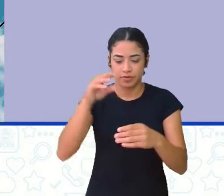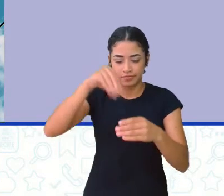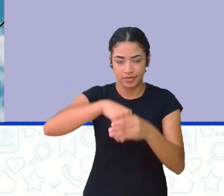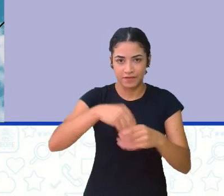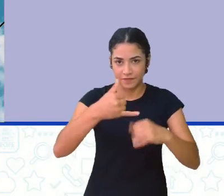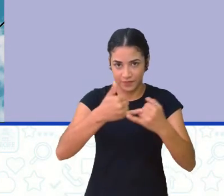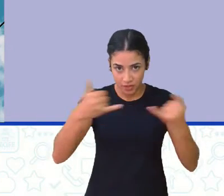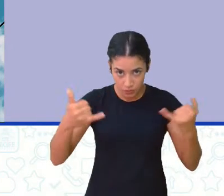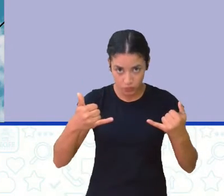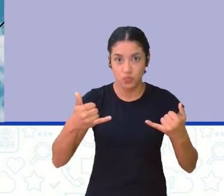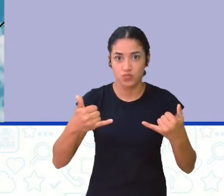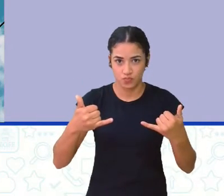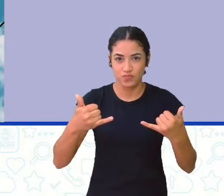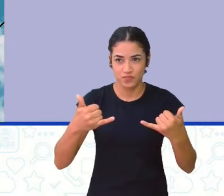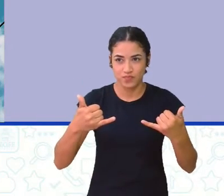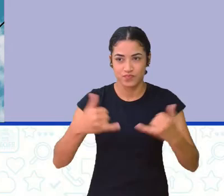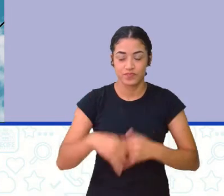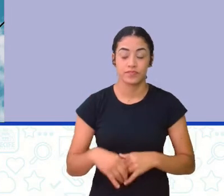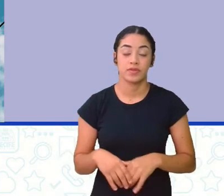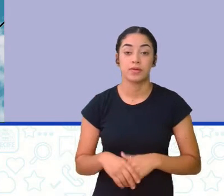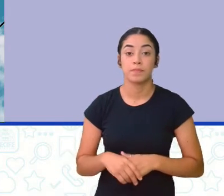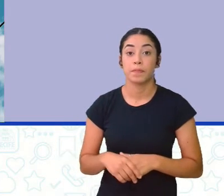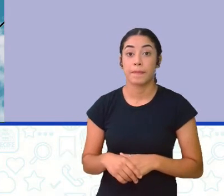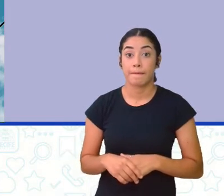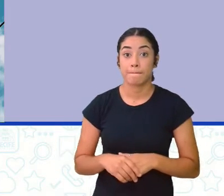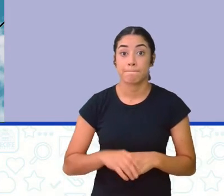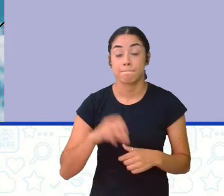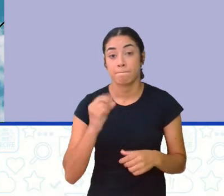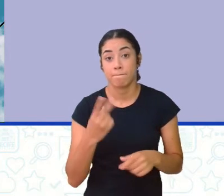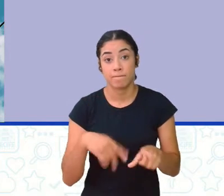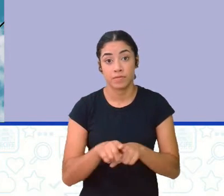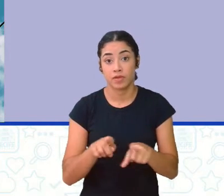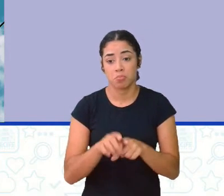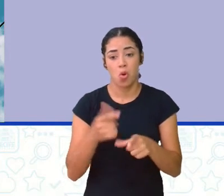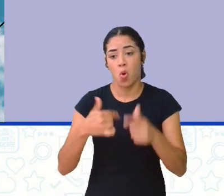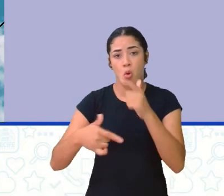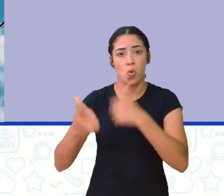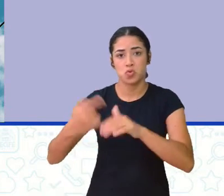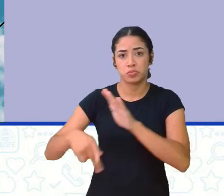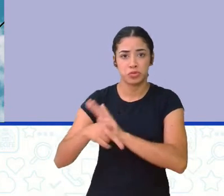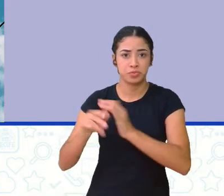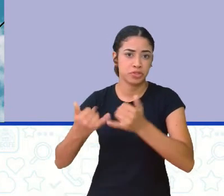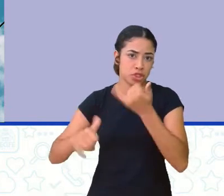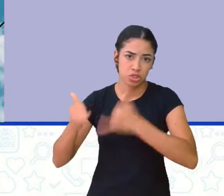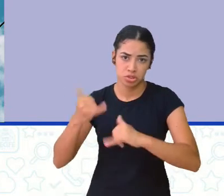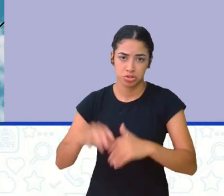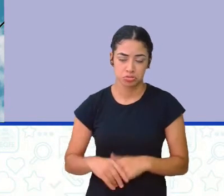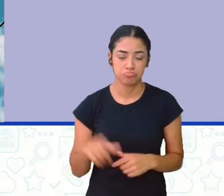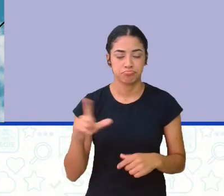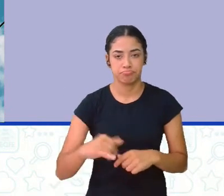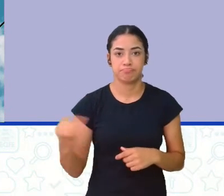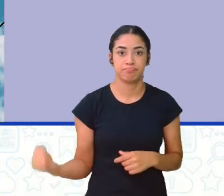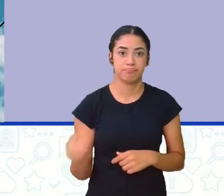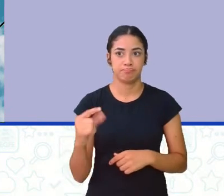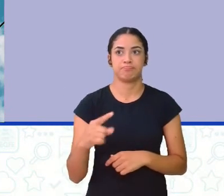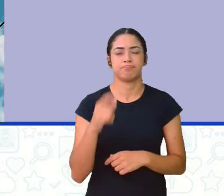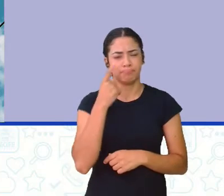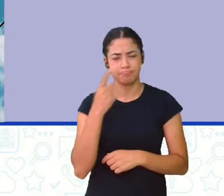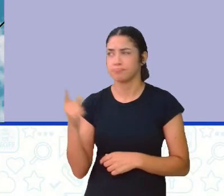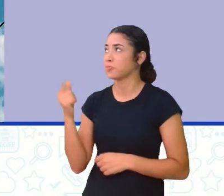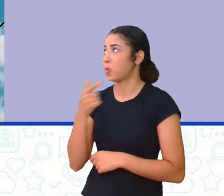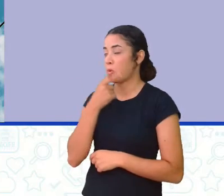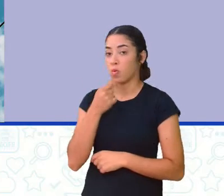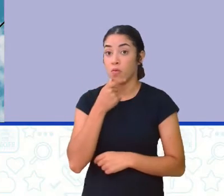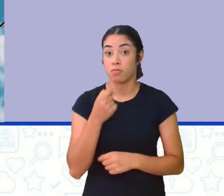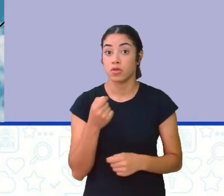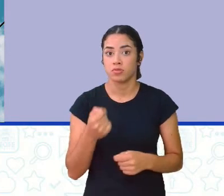nesse caso aí, é fios e corpos, né? Ou componentes elétricos. Então, é muito importante. Vejam que o profissional aí, ele